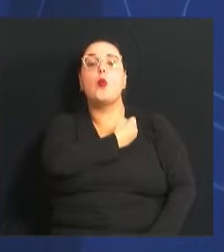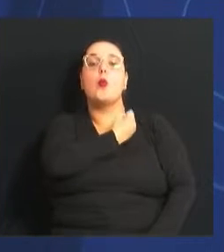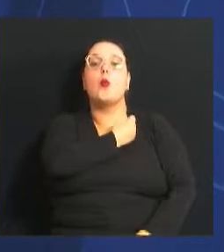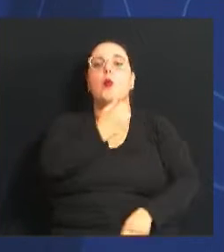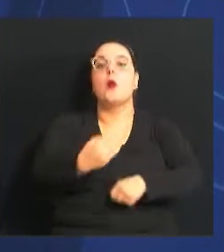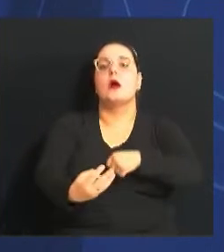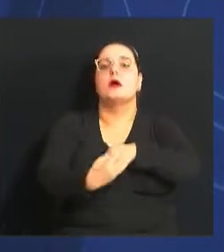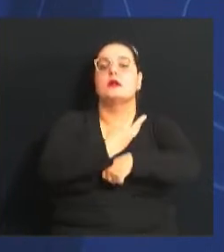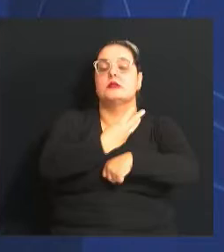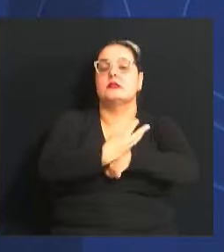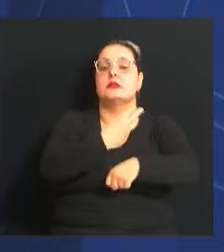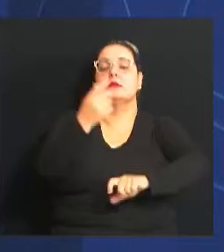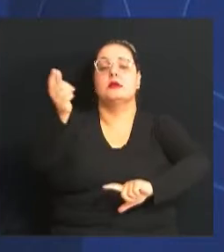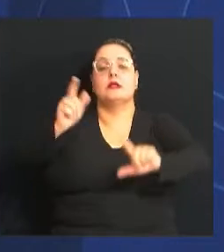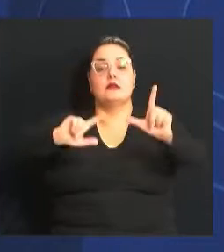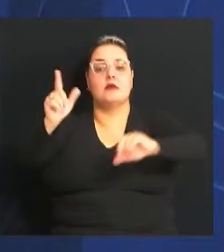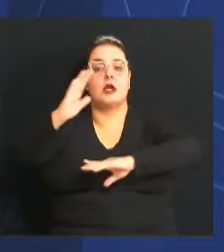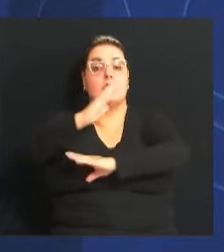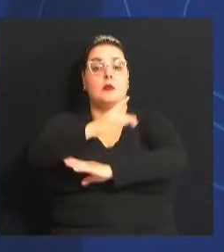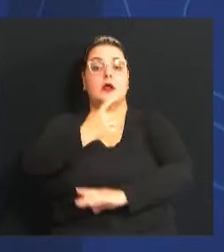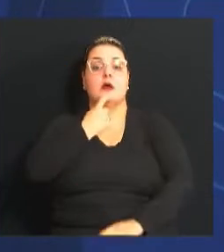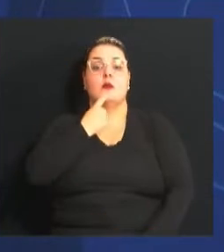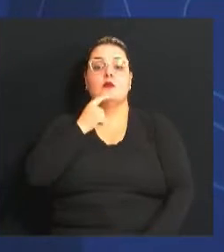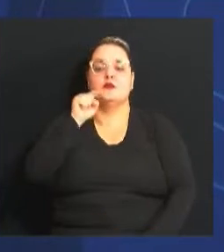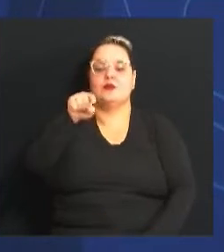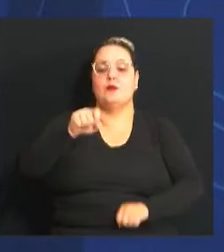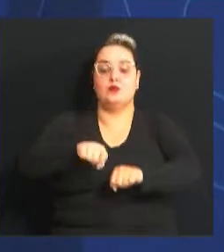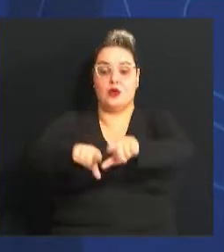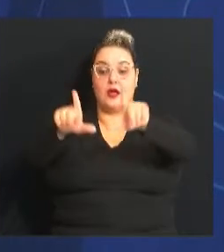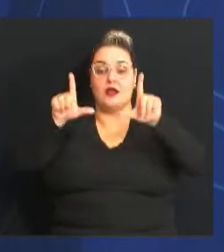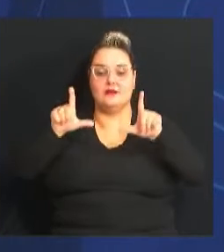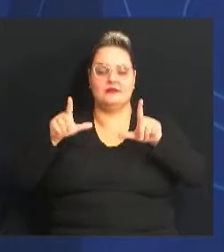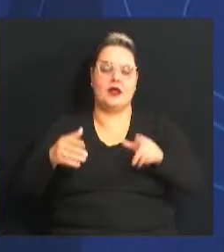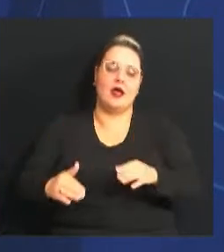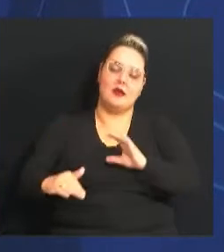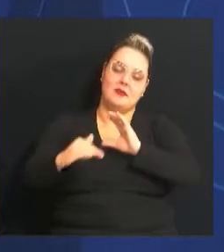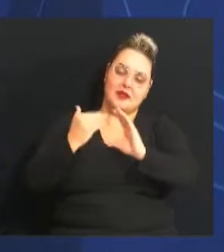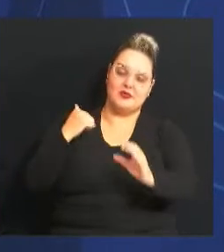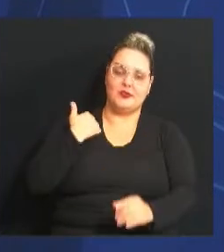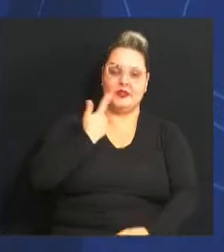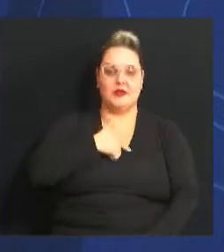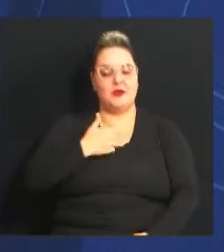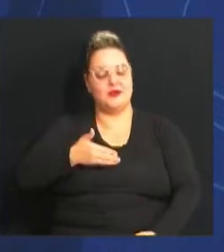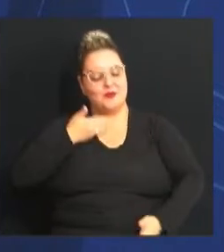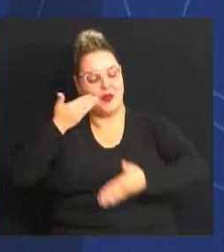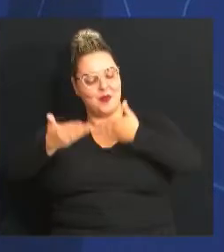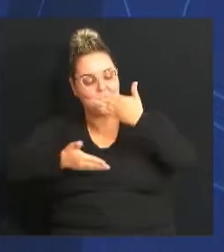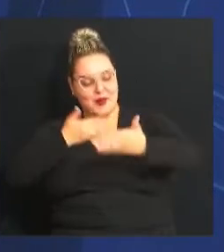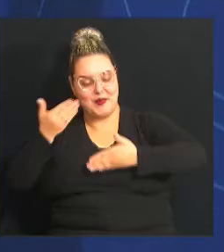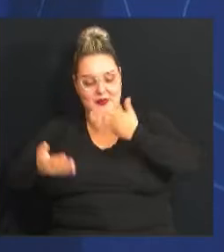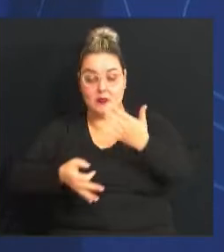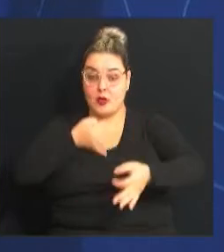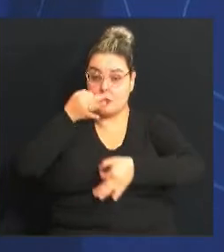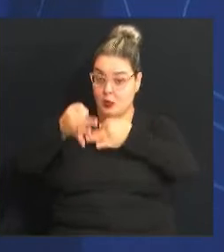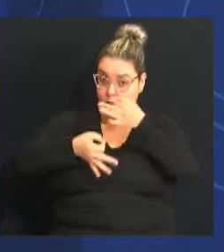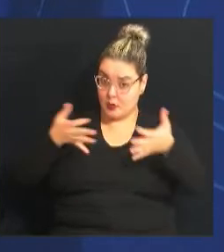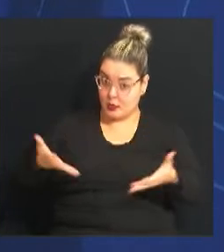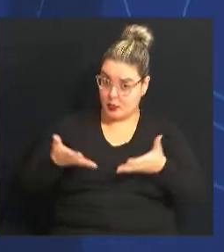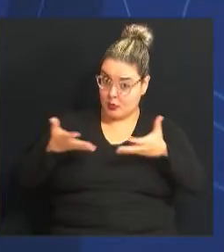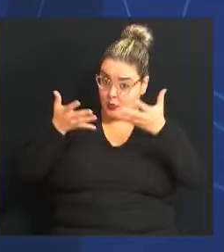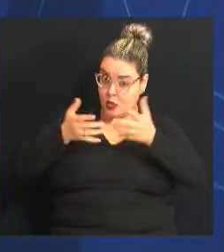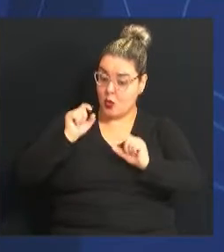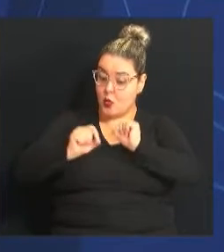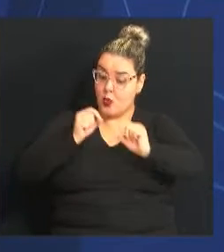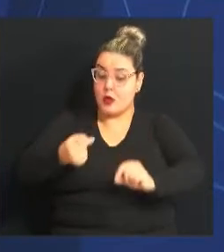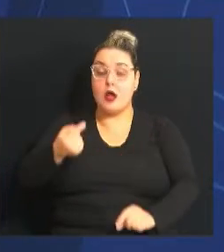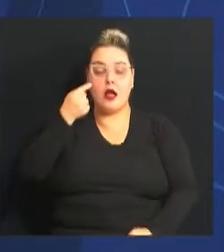o WhatsApp da TV Câmara Campinas. Você aperta e pode enviar o seu elogio, uma crítica construtiva, o que você quer